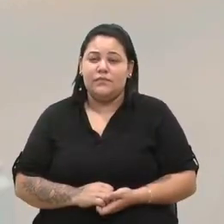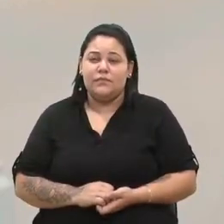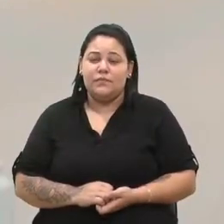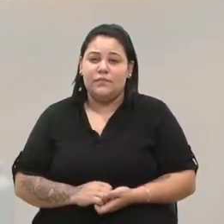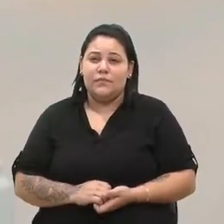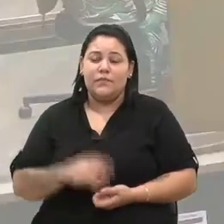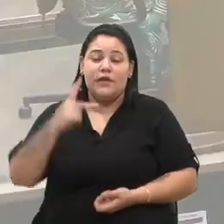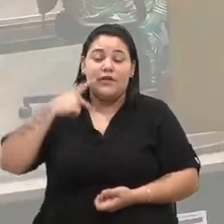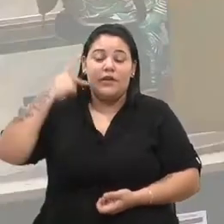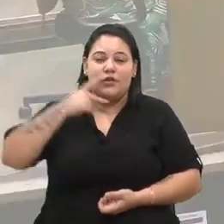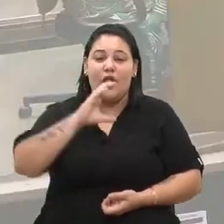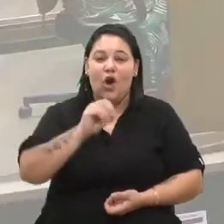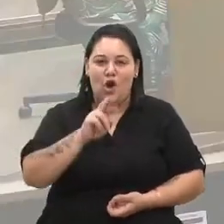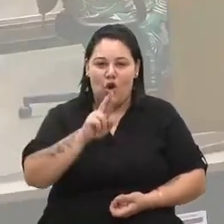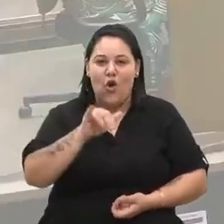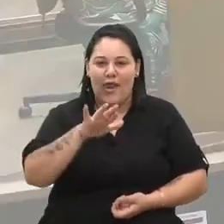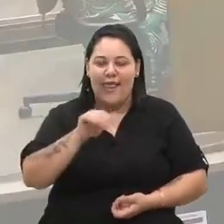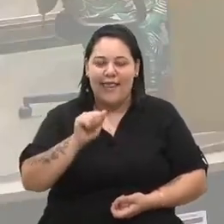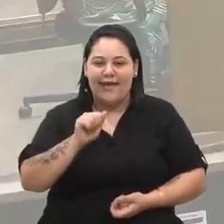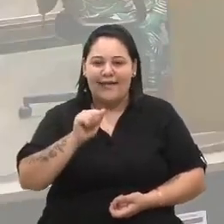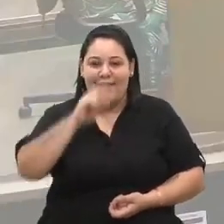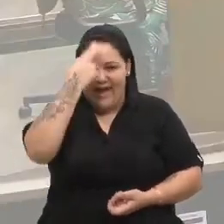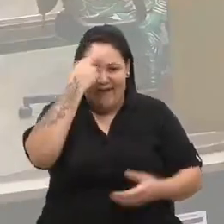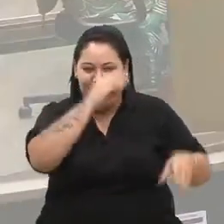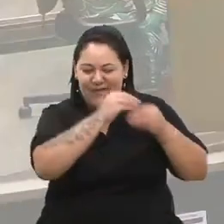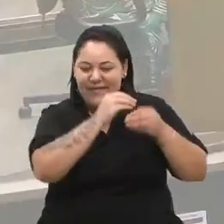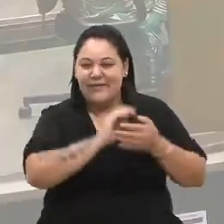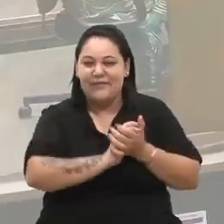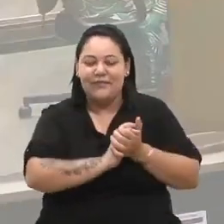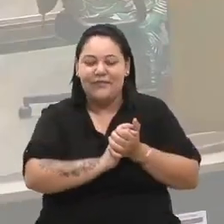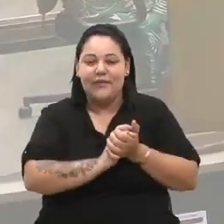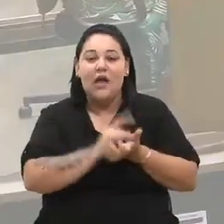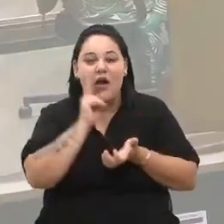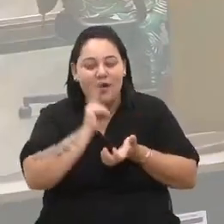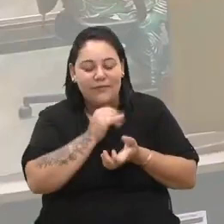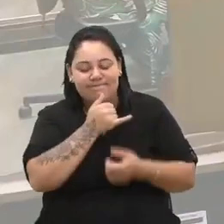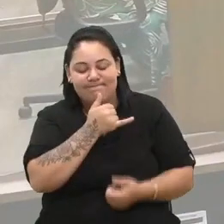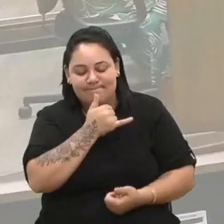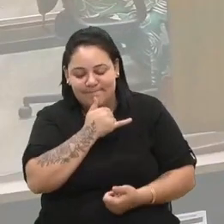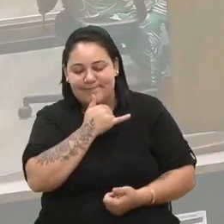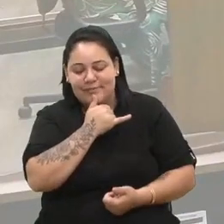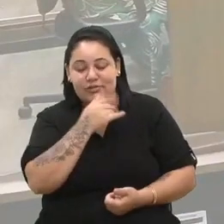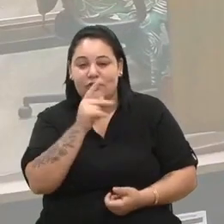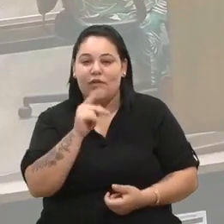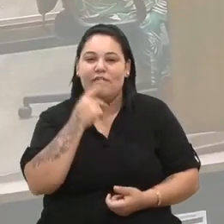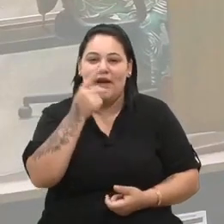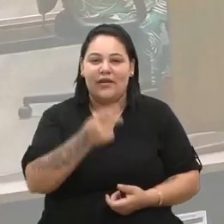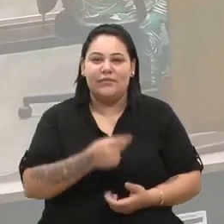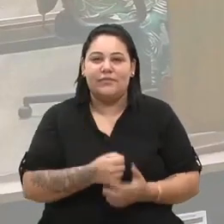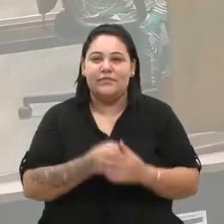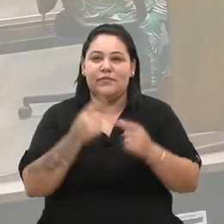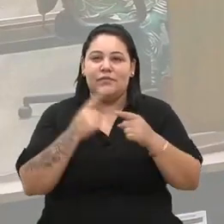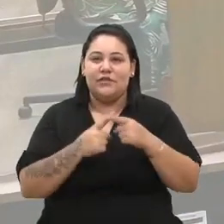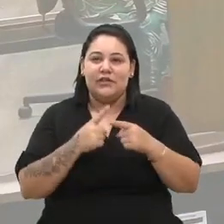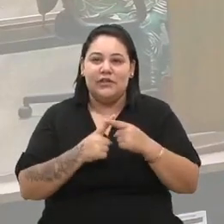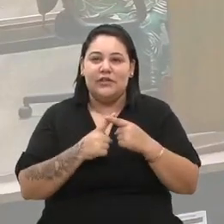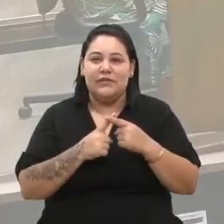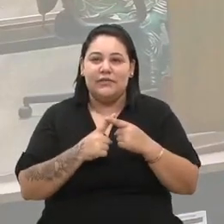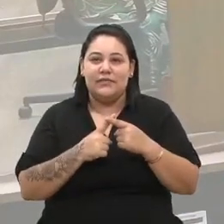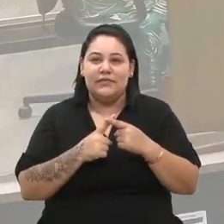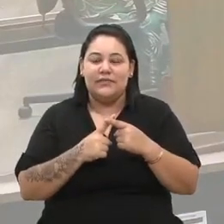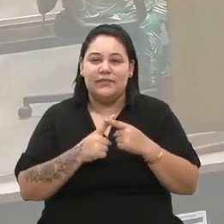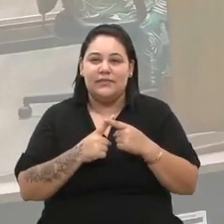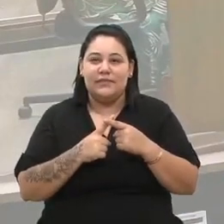Vereadora Corina, olha, fico triste até com a sua fala, viu? Porque a senhora expressa aqui todo